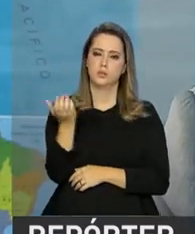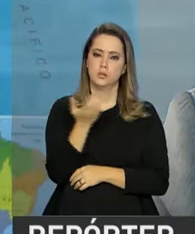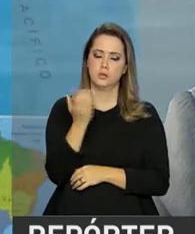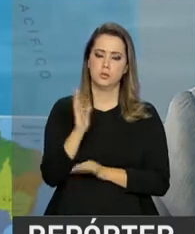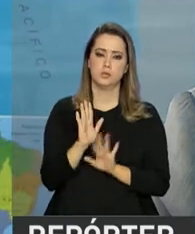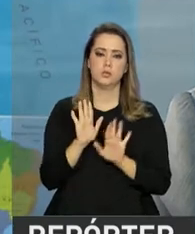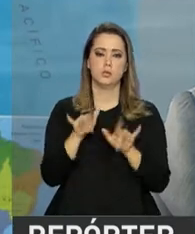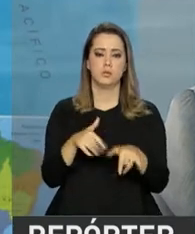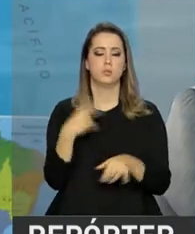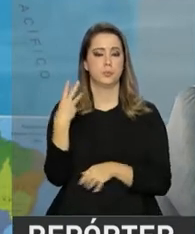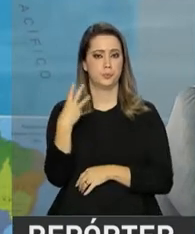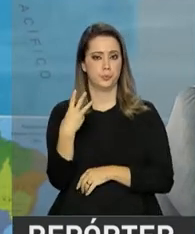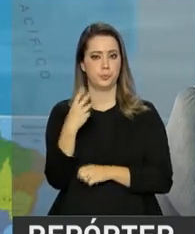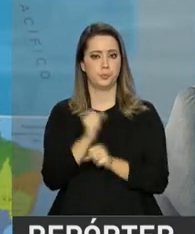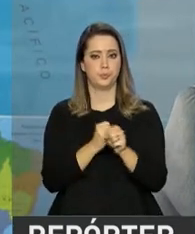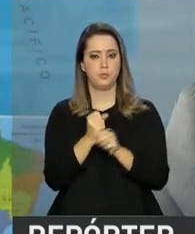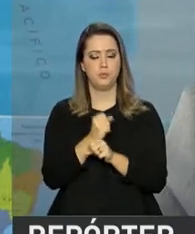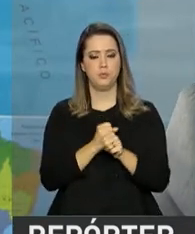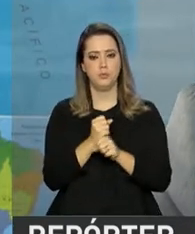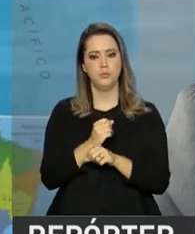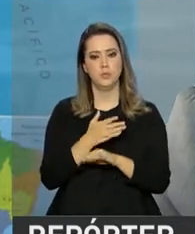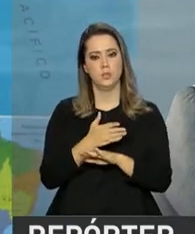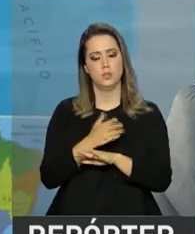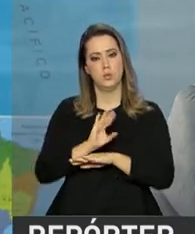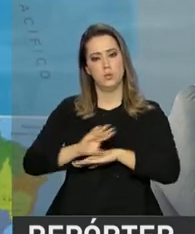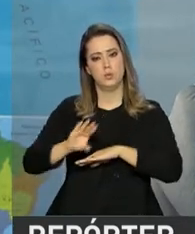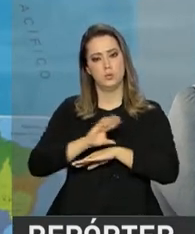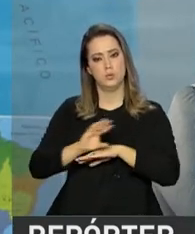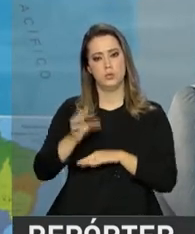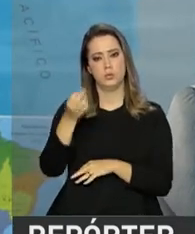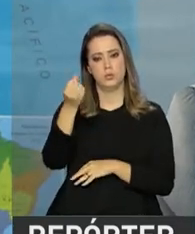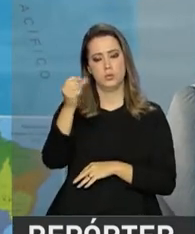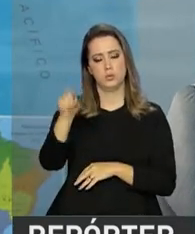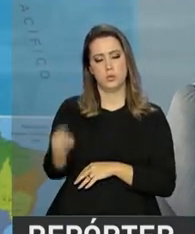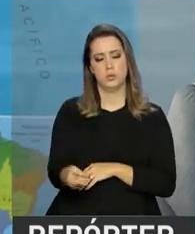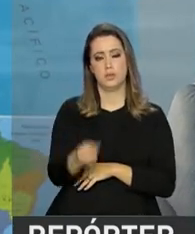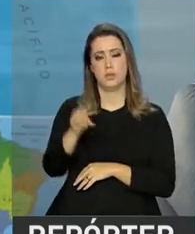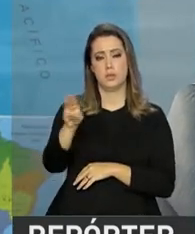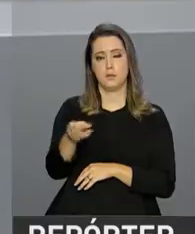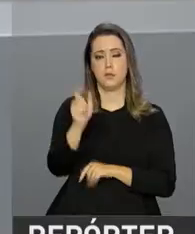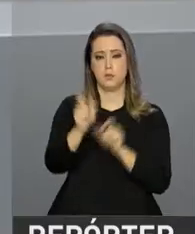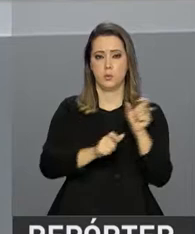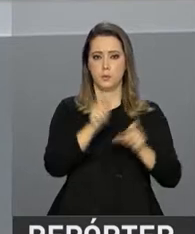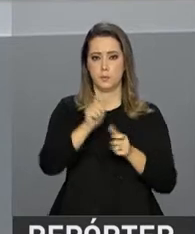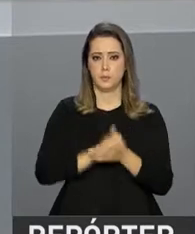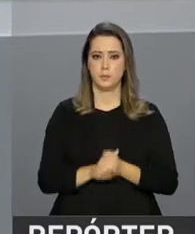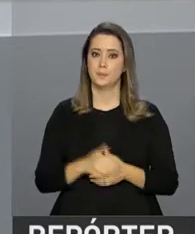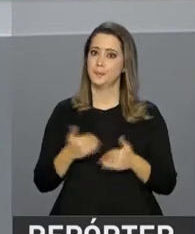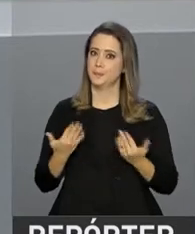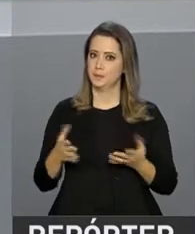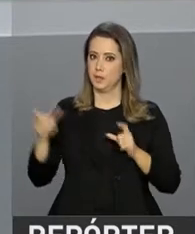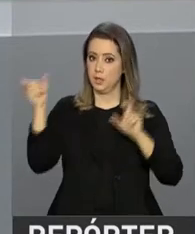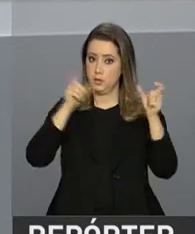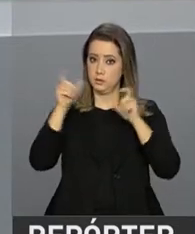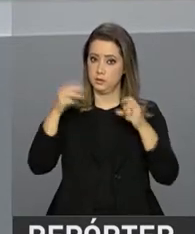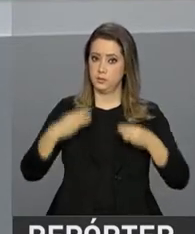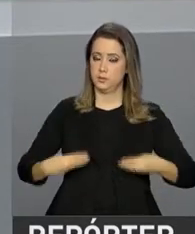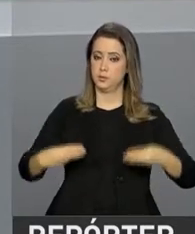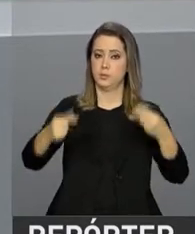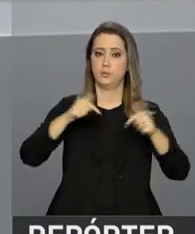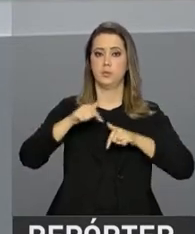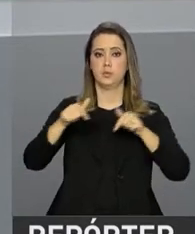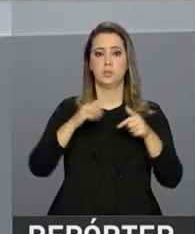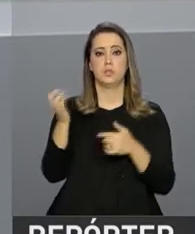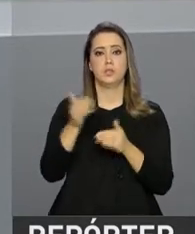pretendemos, no final de 3 anos, qualificar 6 milhões de trabalhadores. E atenção, o Ministério do